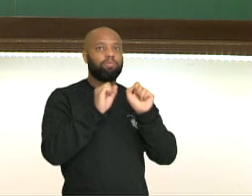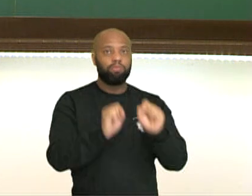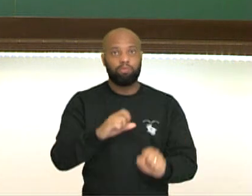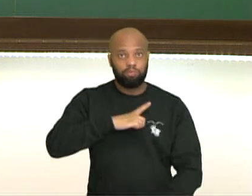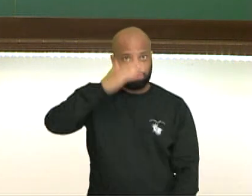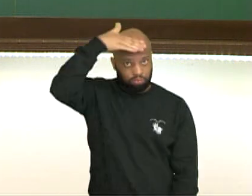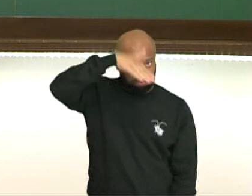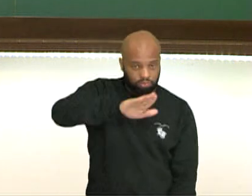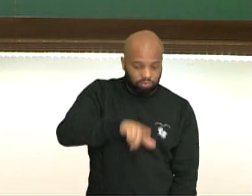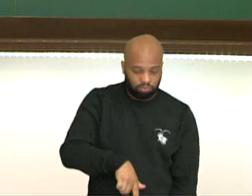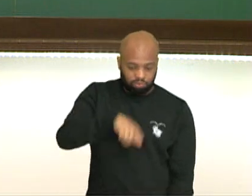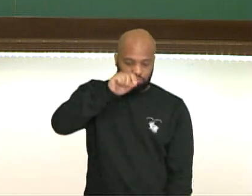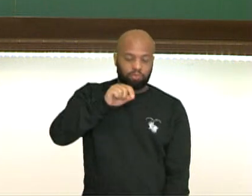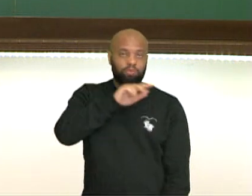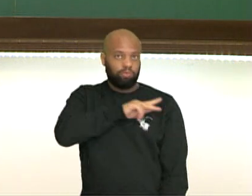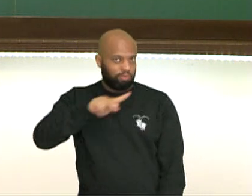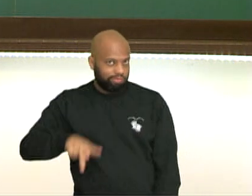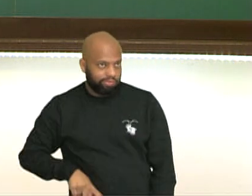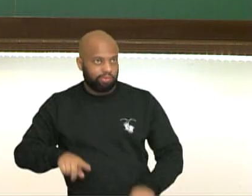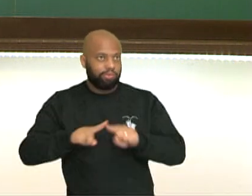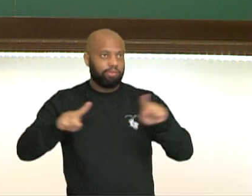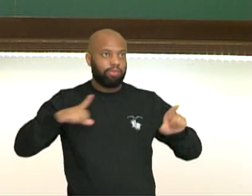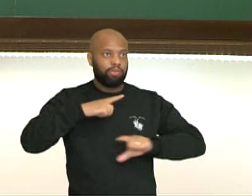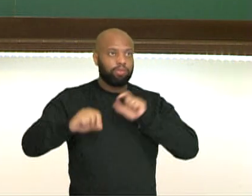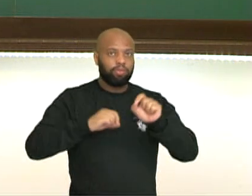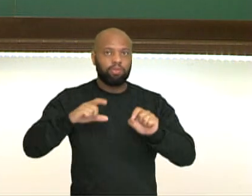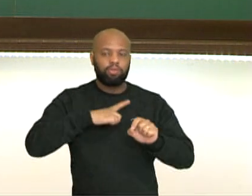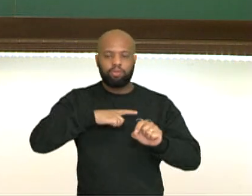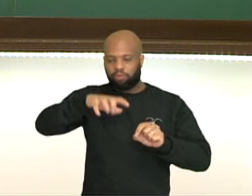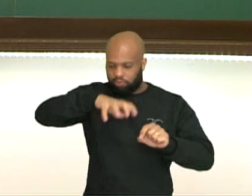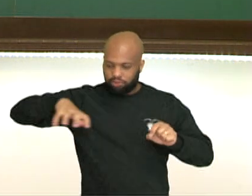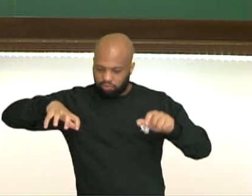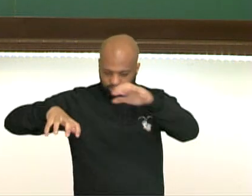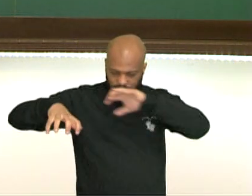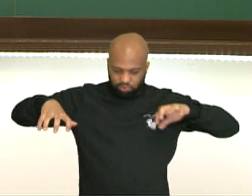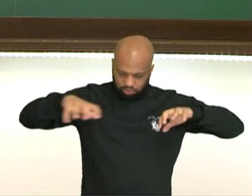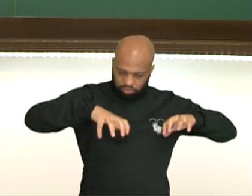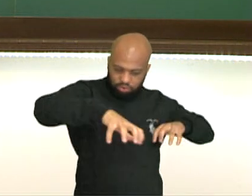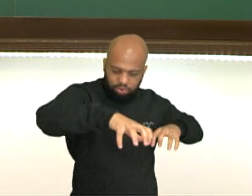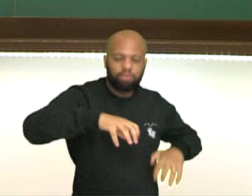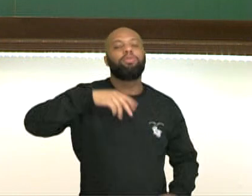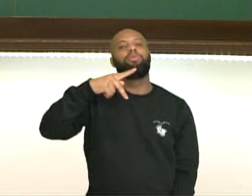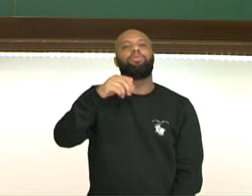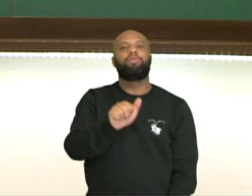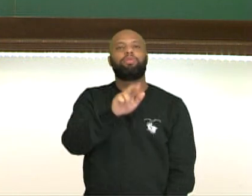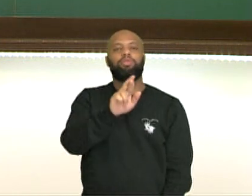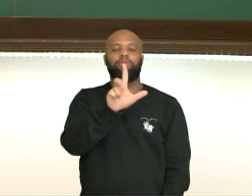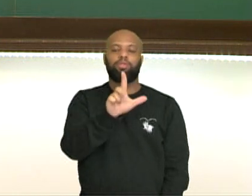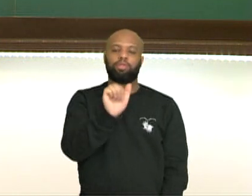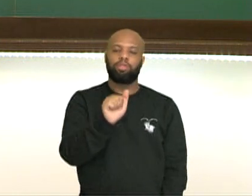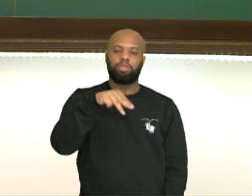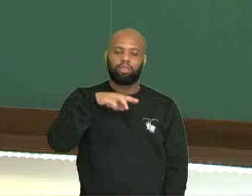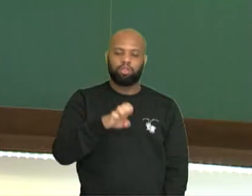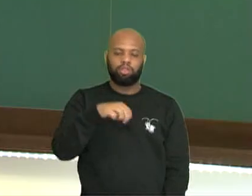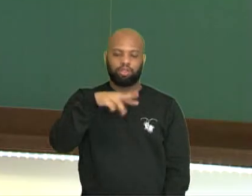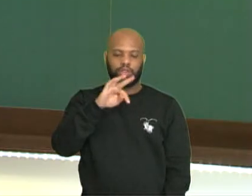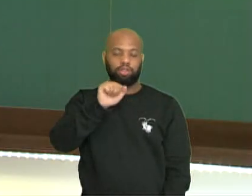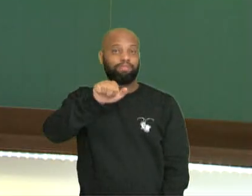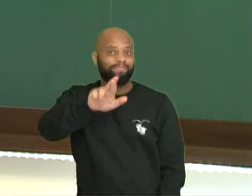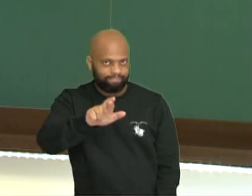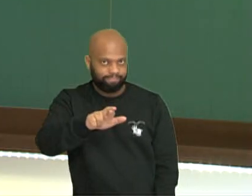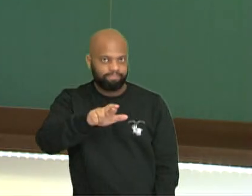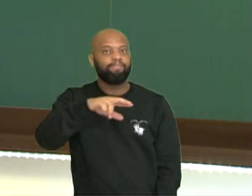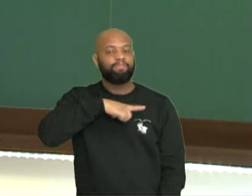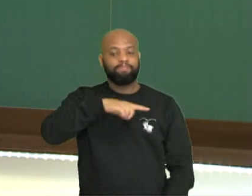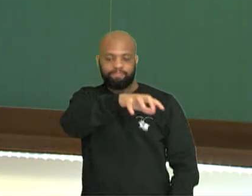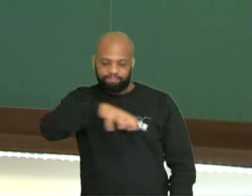onde se elege o representante e eu ter uma divisão de poderes. E aí nós chamamos de república parlamentar,